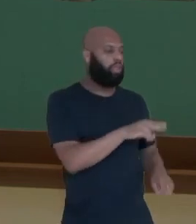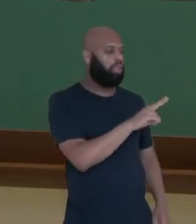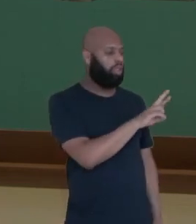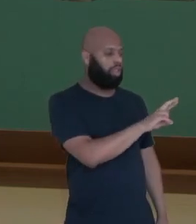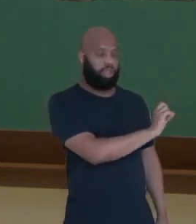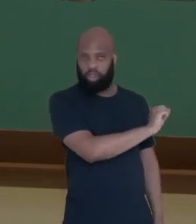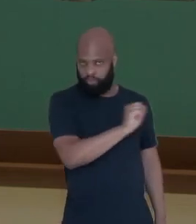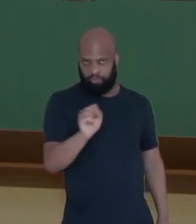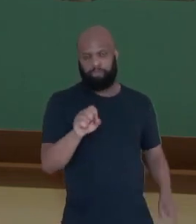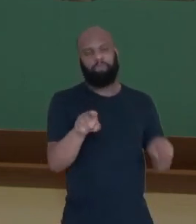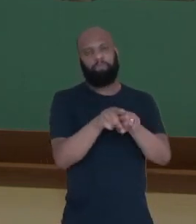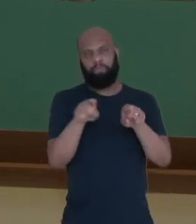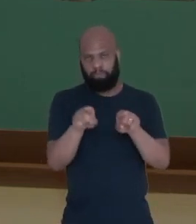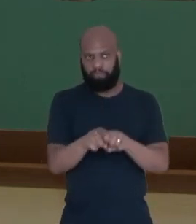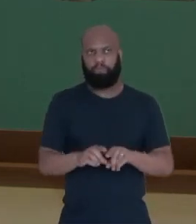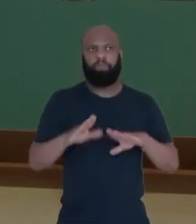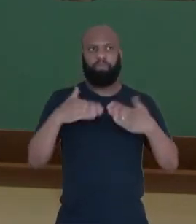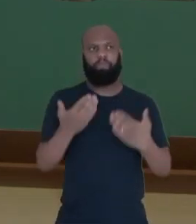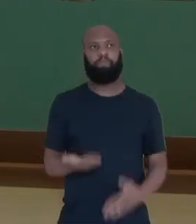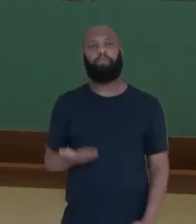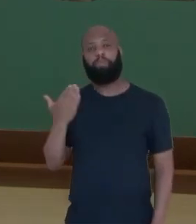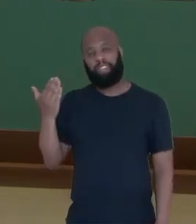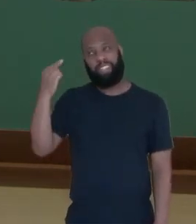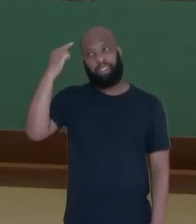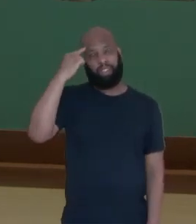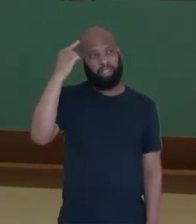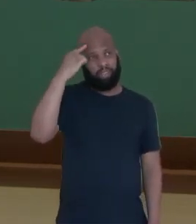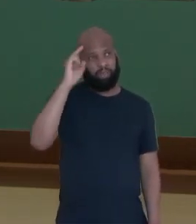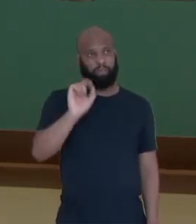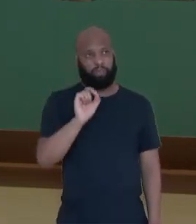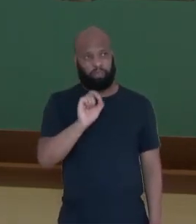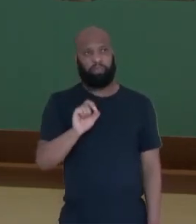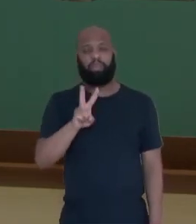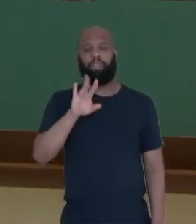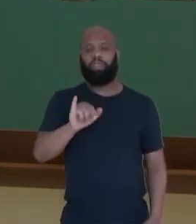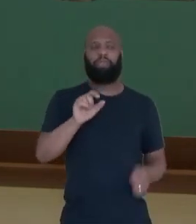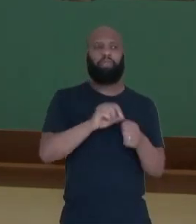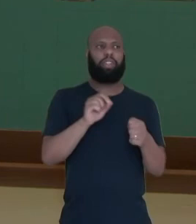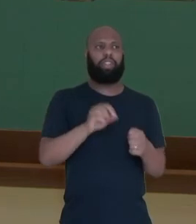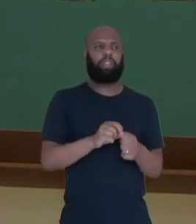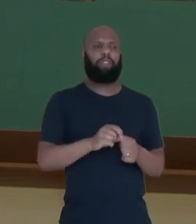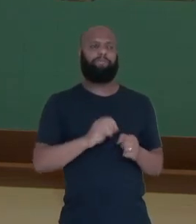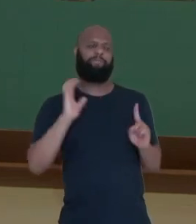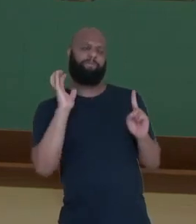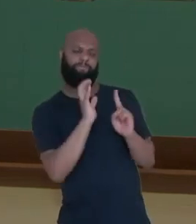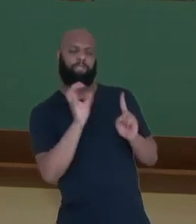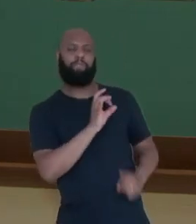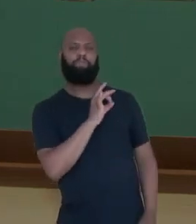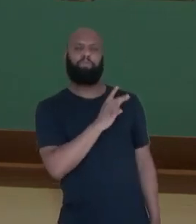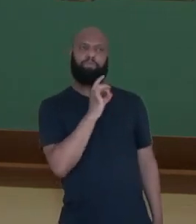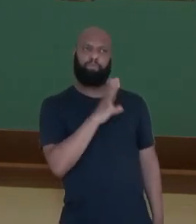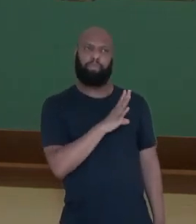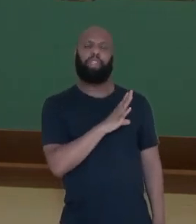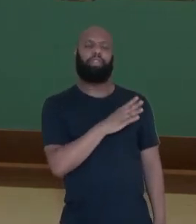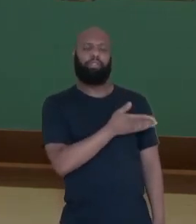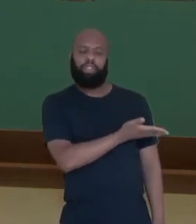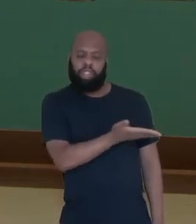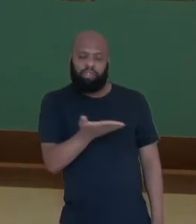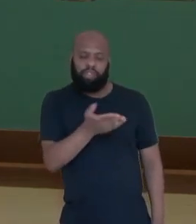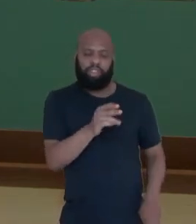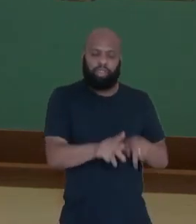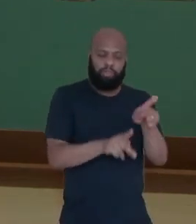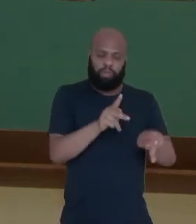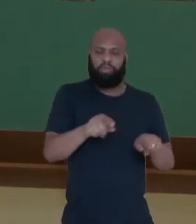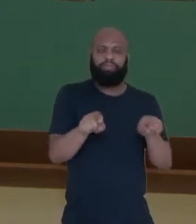o fascismo italiano. Essa ideologia coloca uma situação de terror, de medo sobre as pessoas,